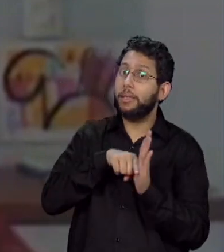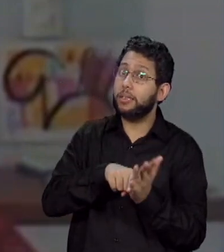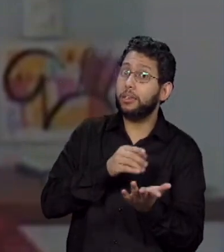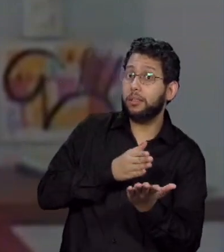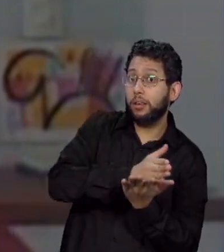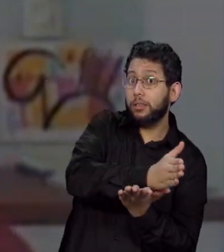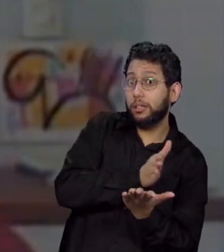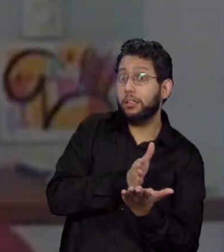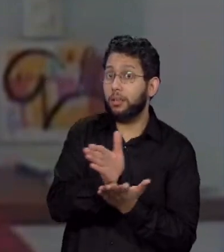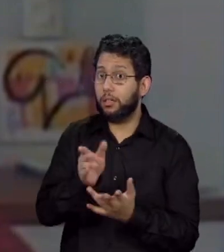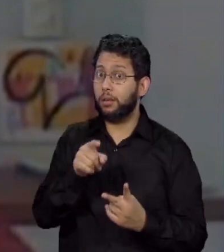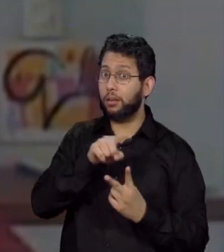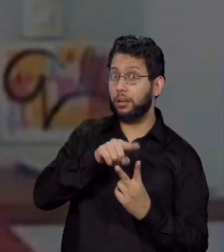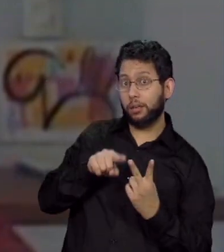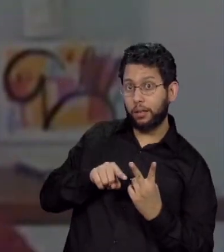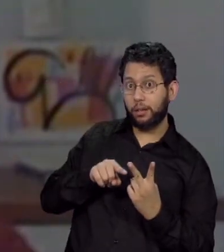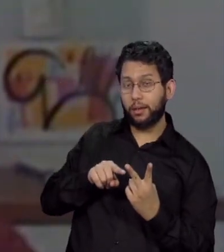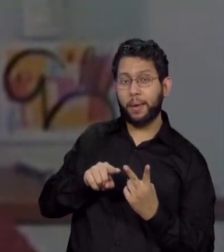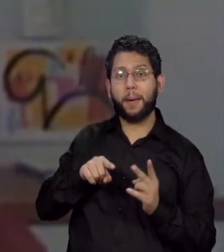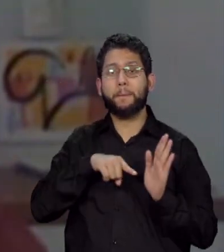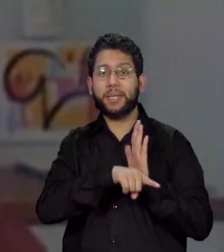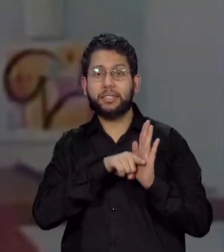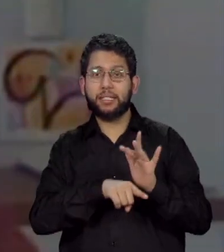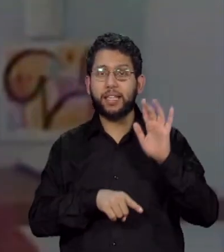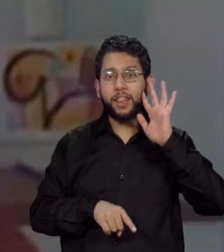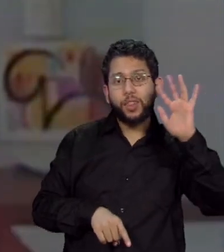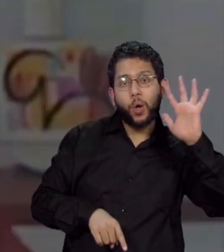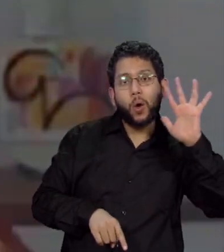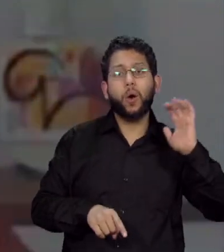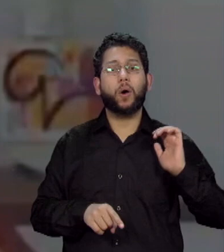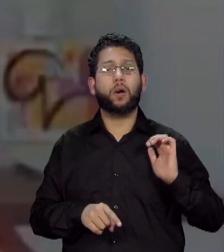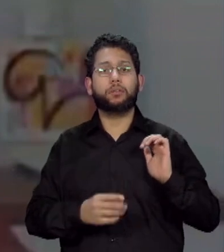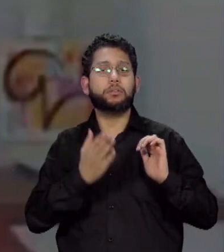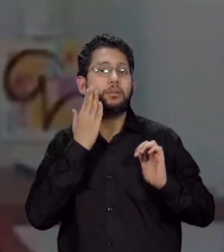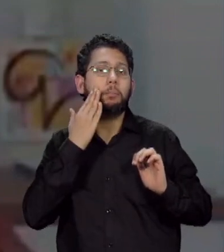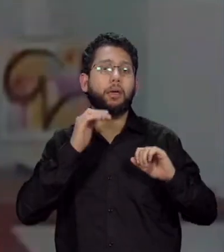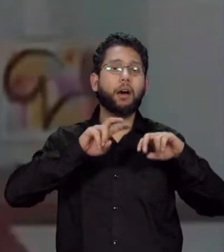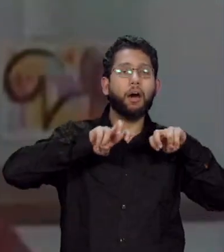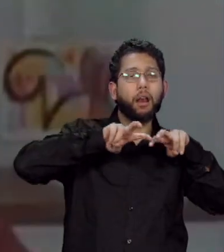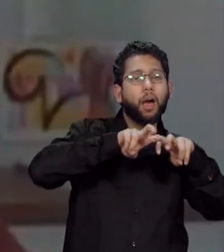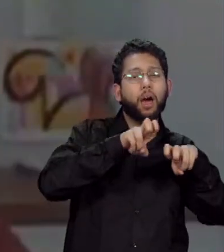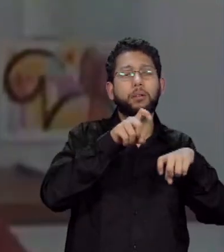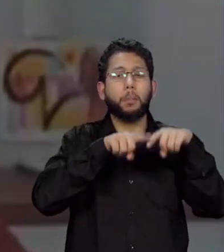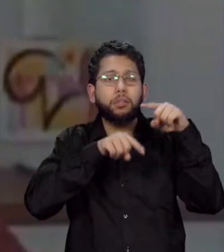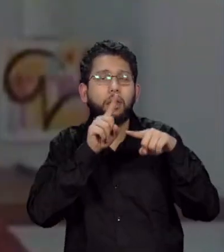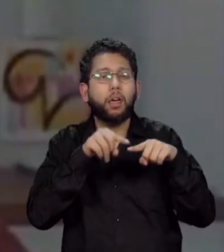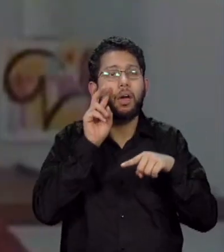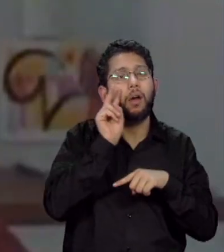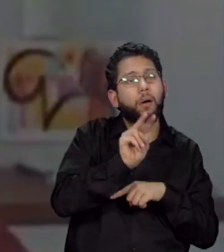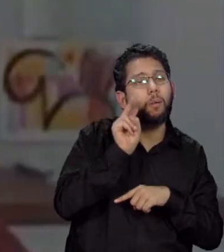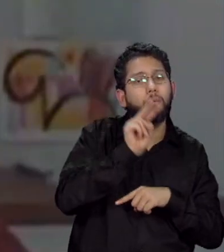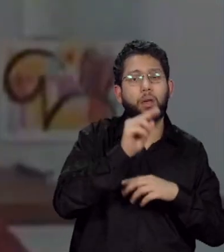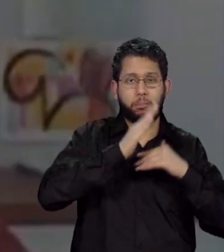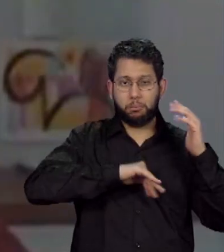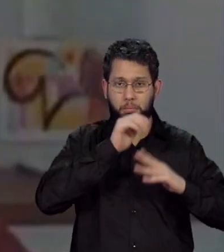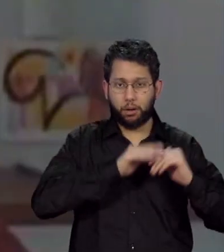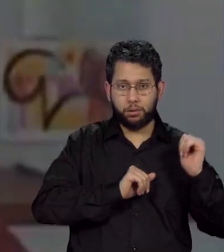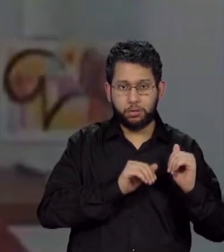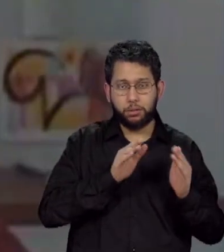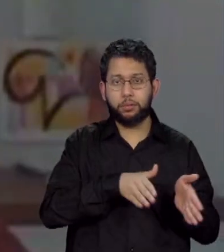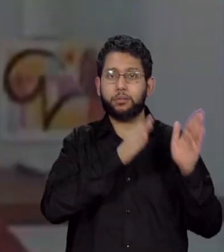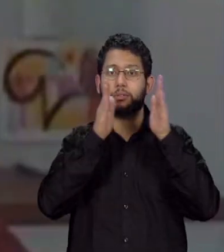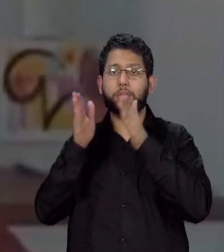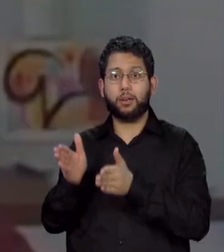de pesquisas, as teóricas, um estudo de análise de um objeto na prática, e